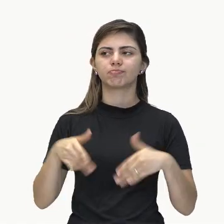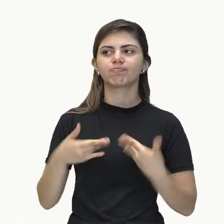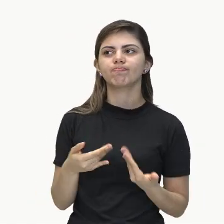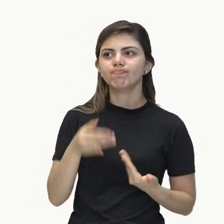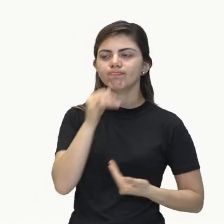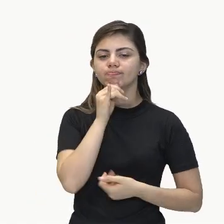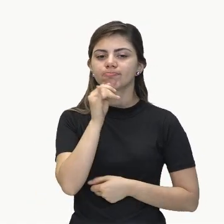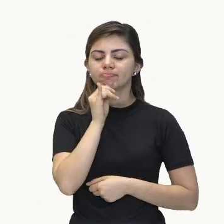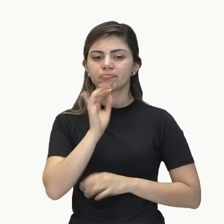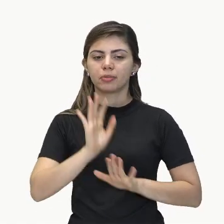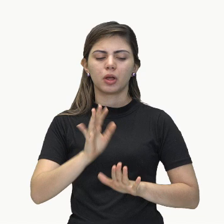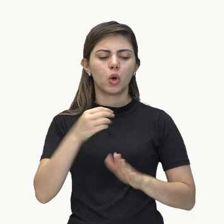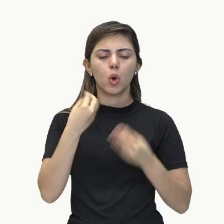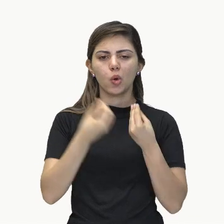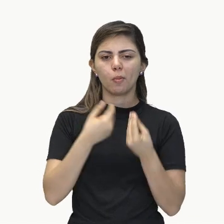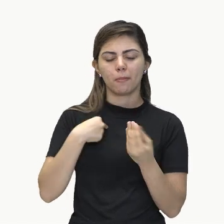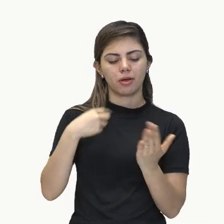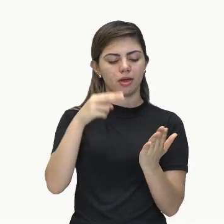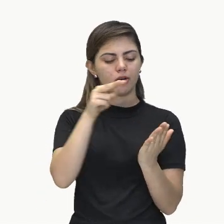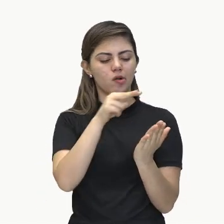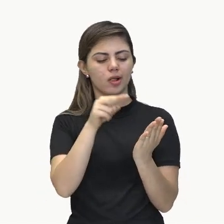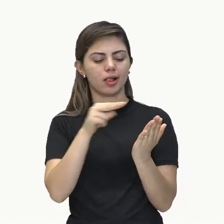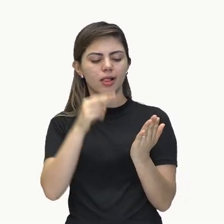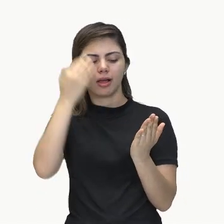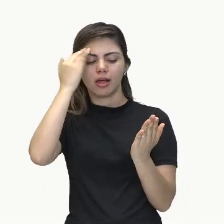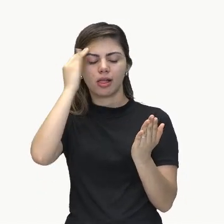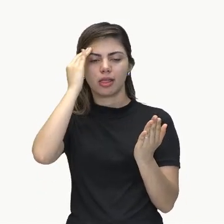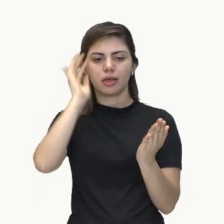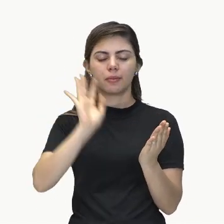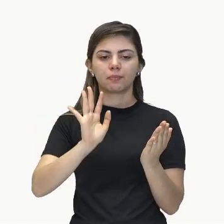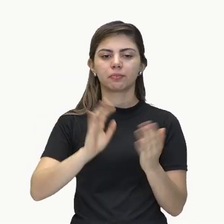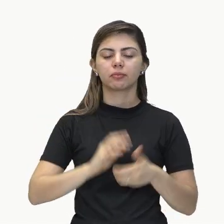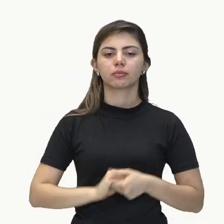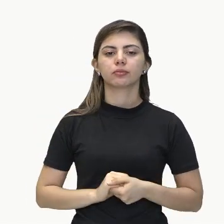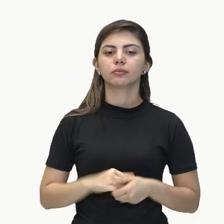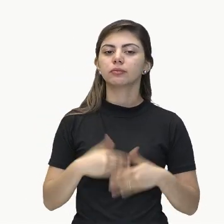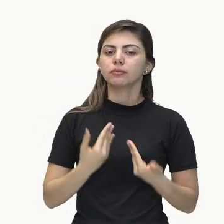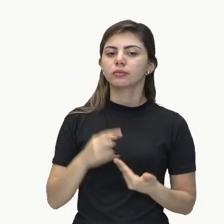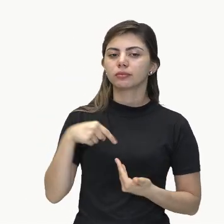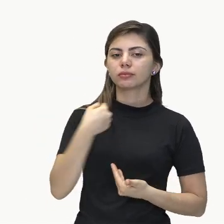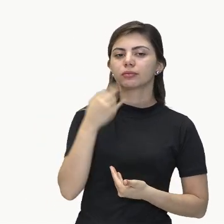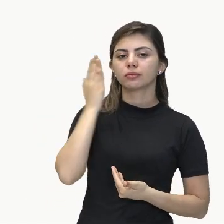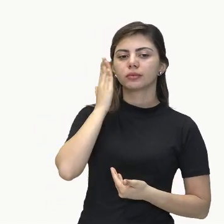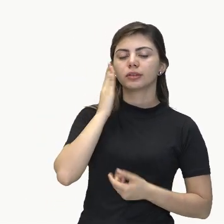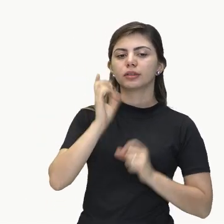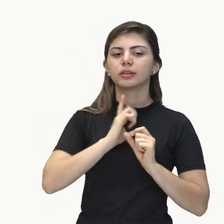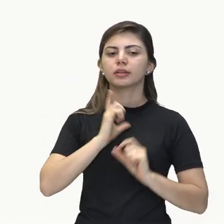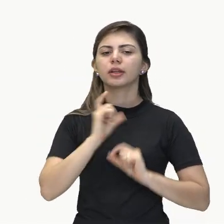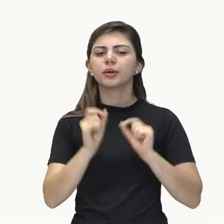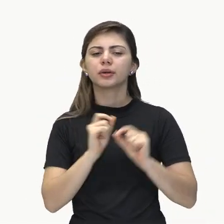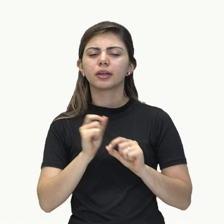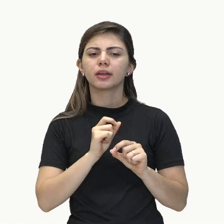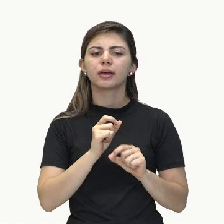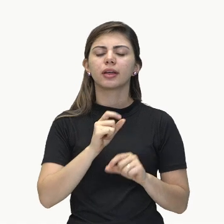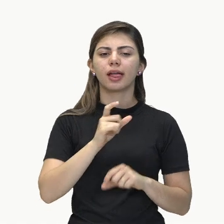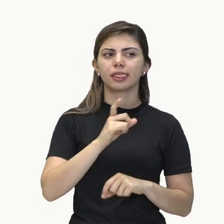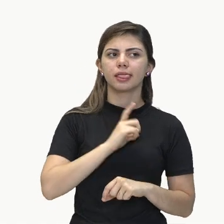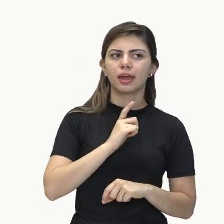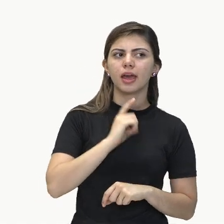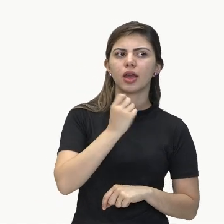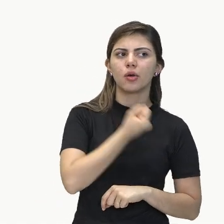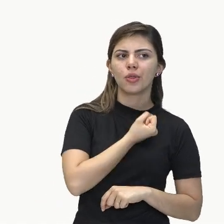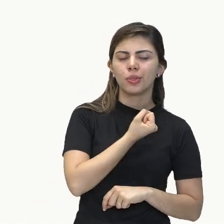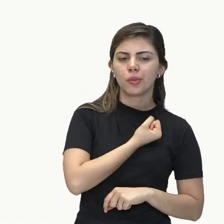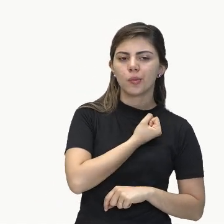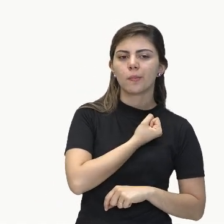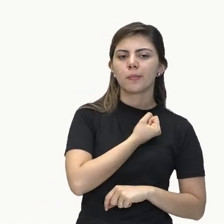eu vou ler essas duas equações? Eu sei que eu tenho um número que,